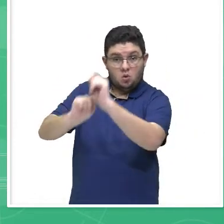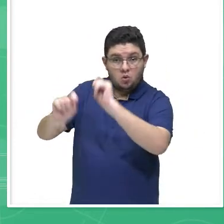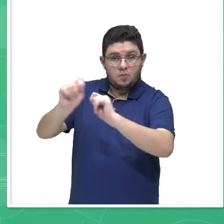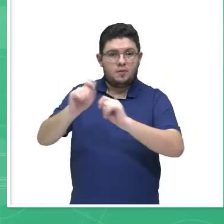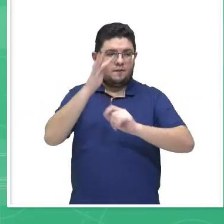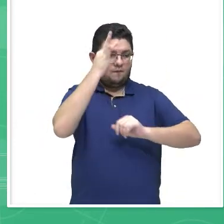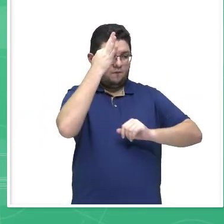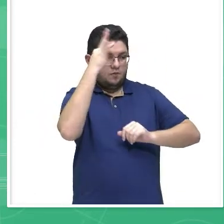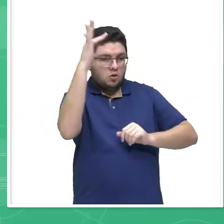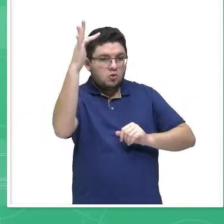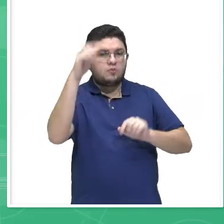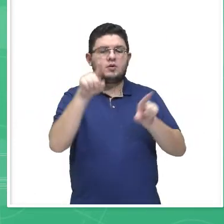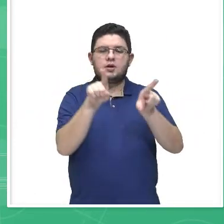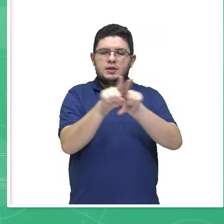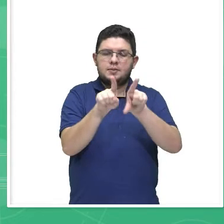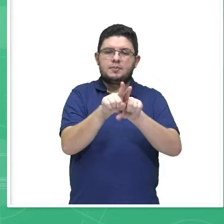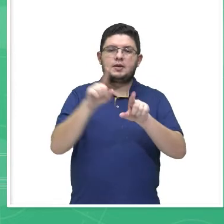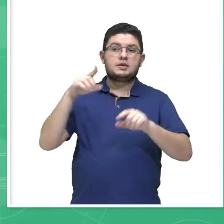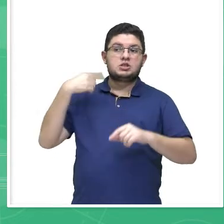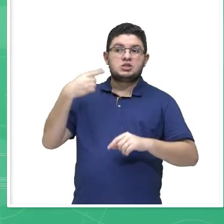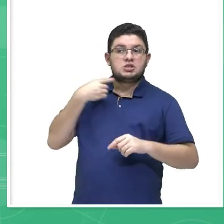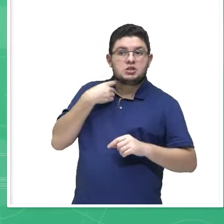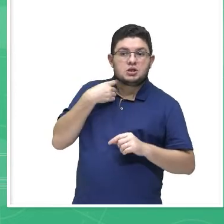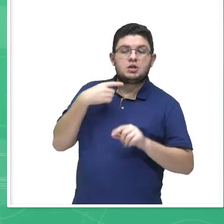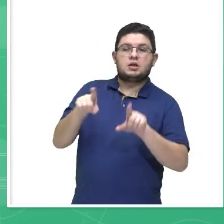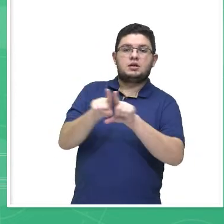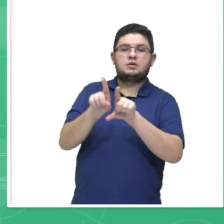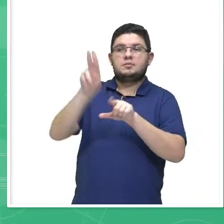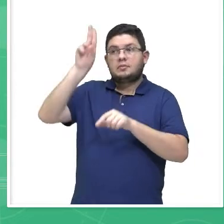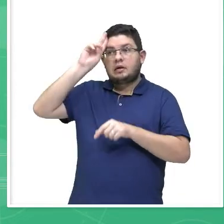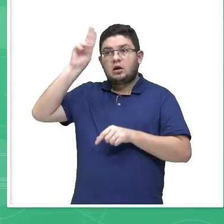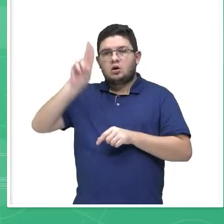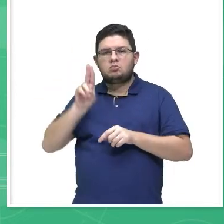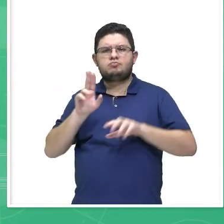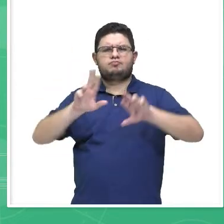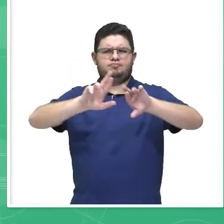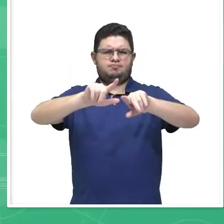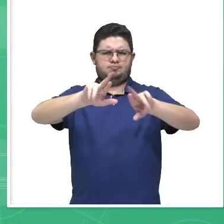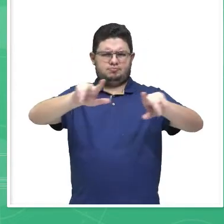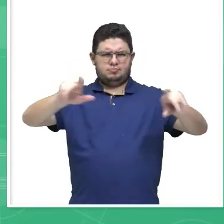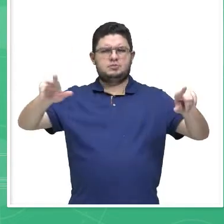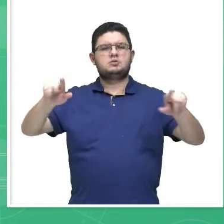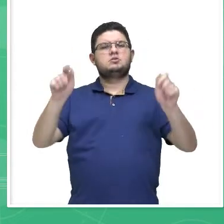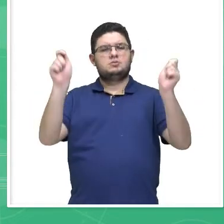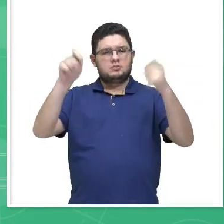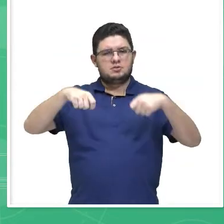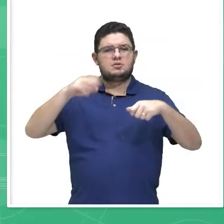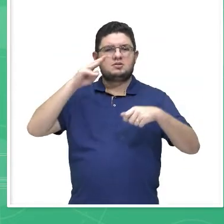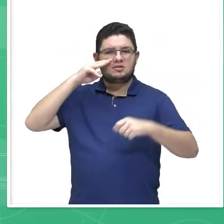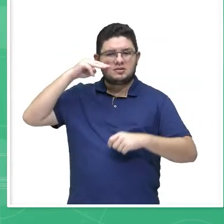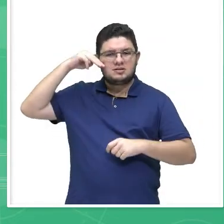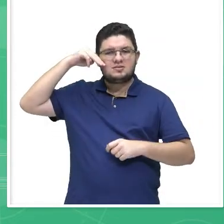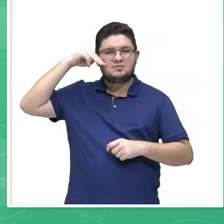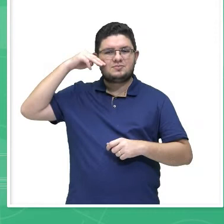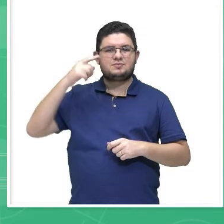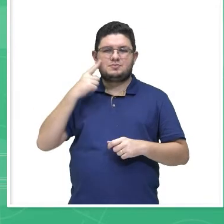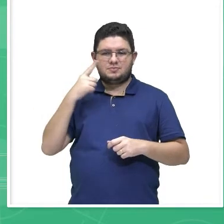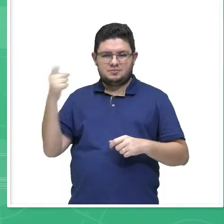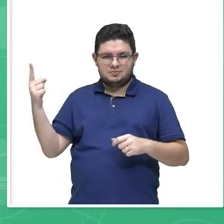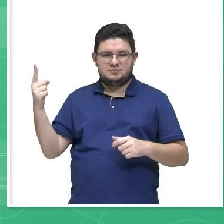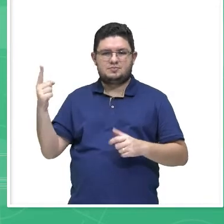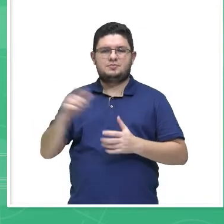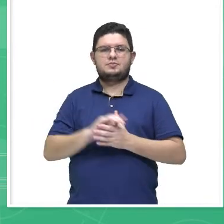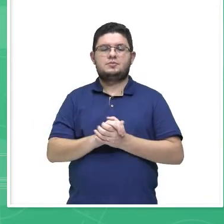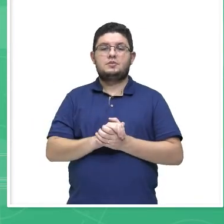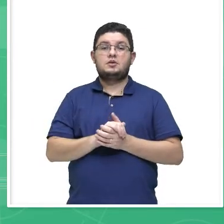filosofia, no direito, na história, tanto para o Ocidente como para